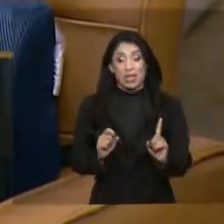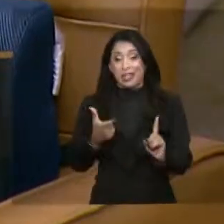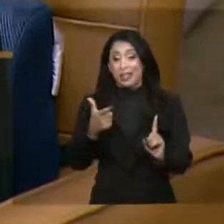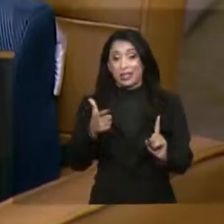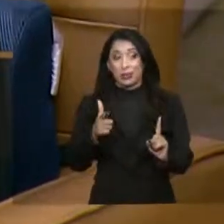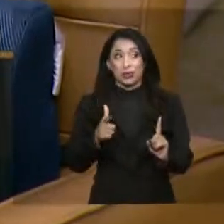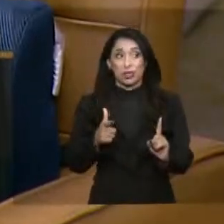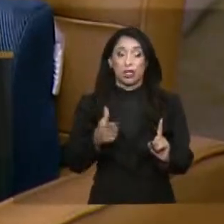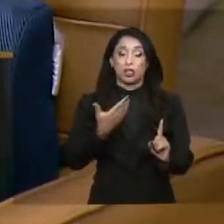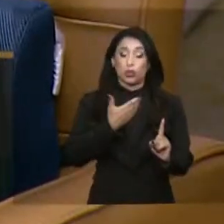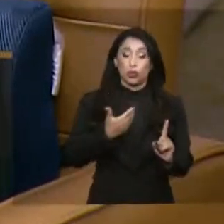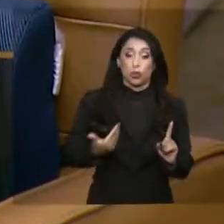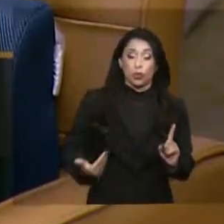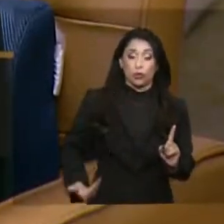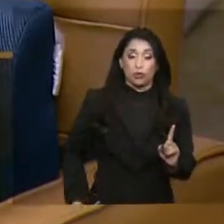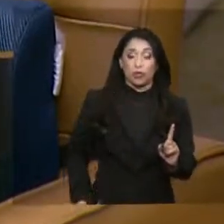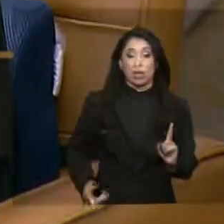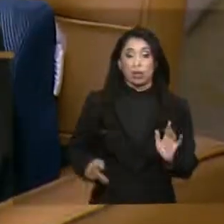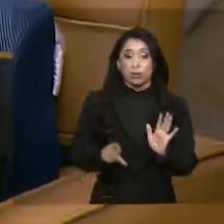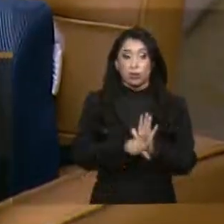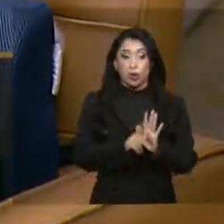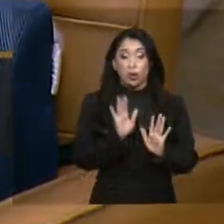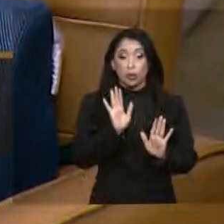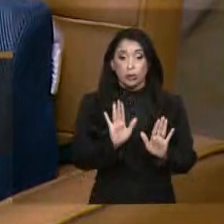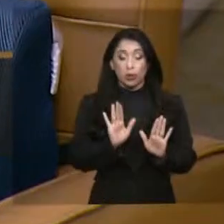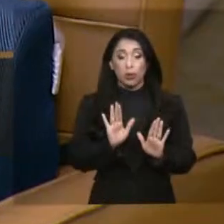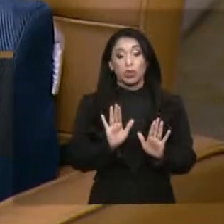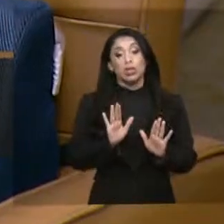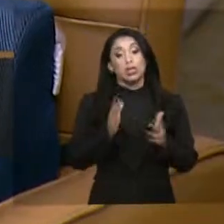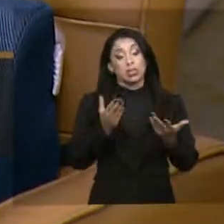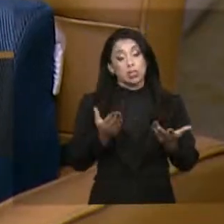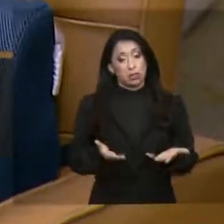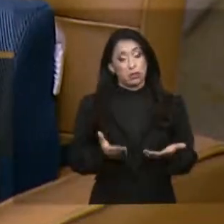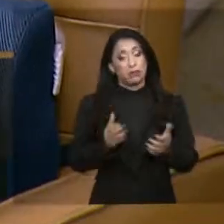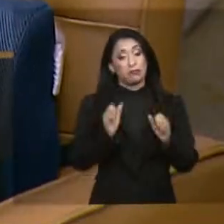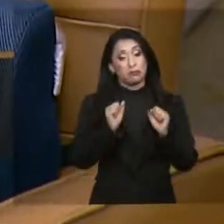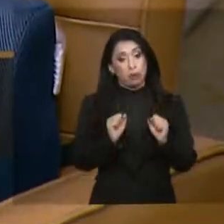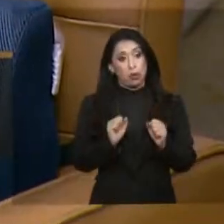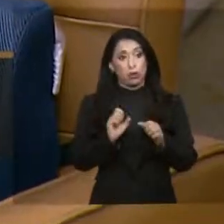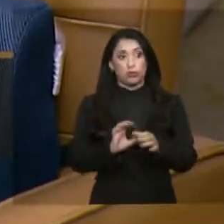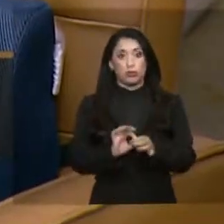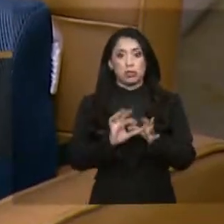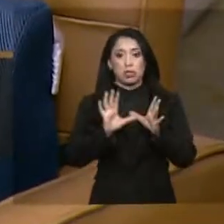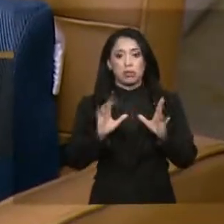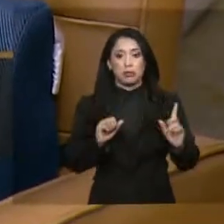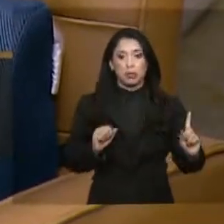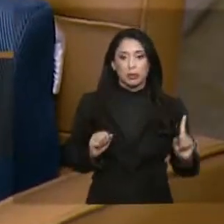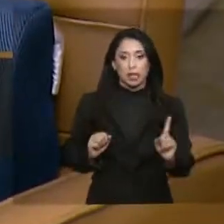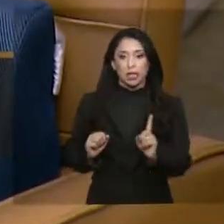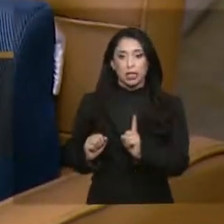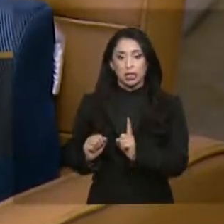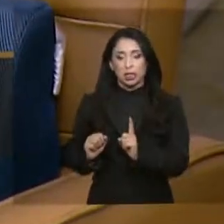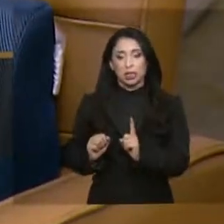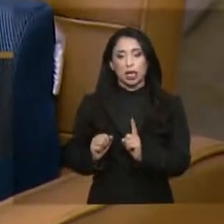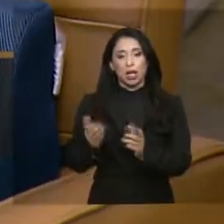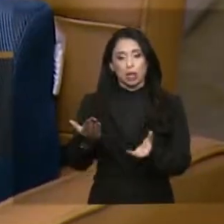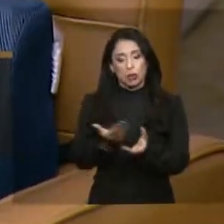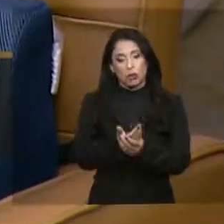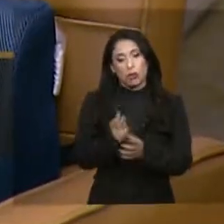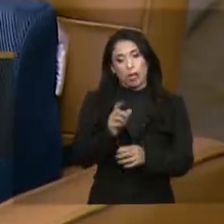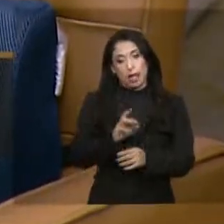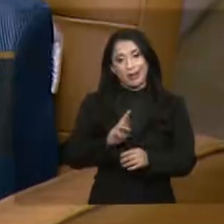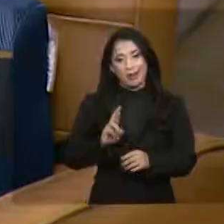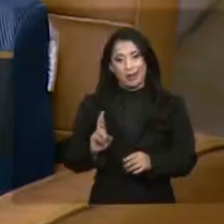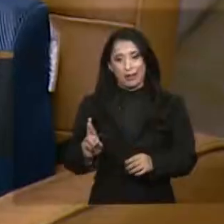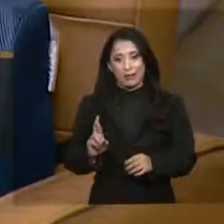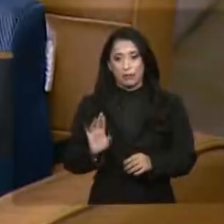sejam estados soberanos e possam eventualmente ser legitimados para ingressar, ajuizar com uma ação rescisória.